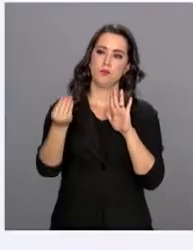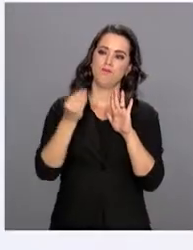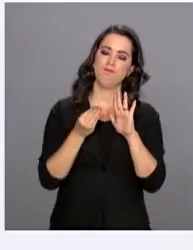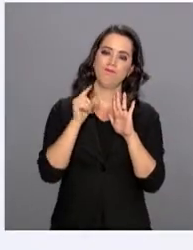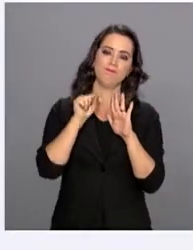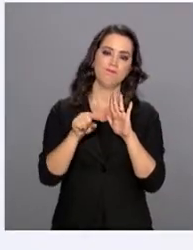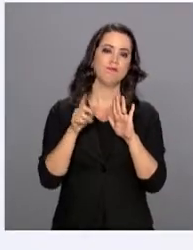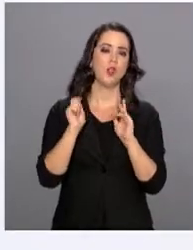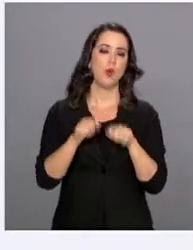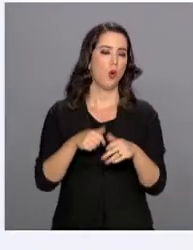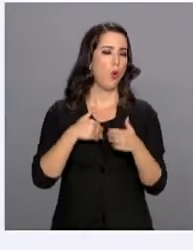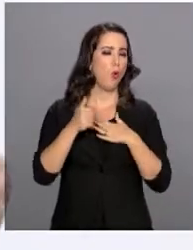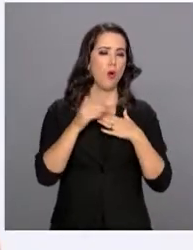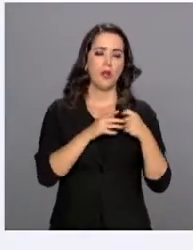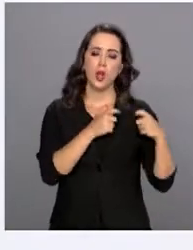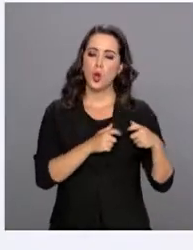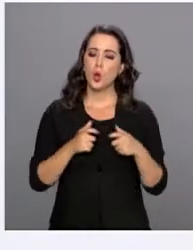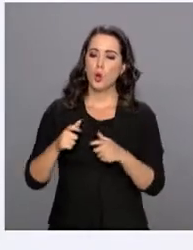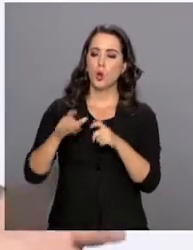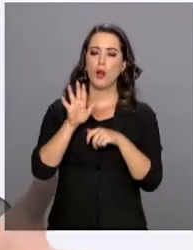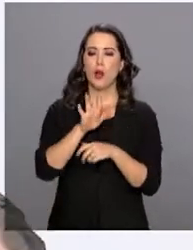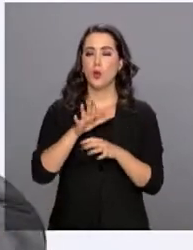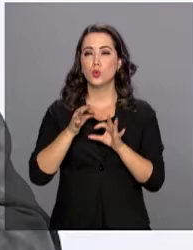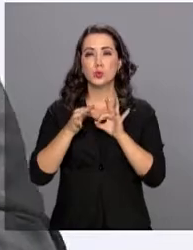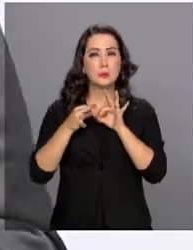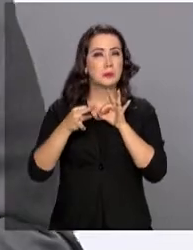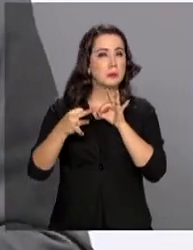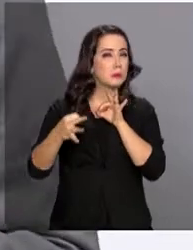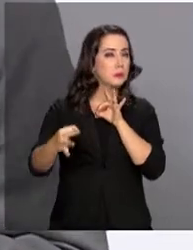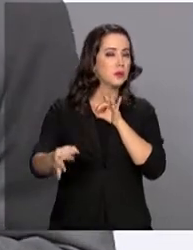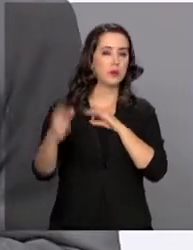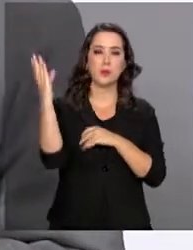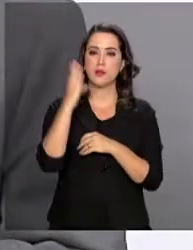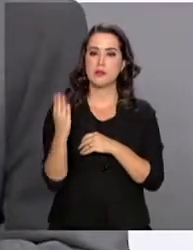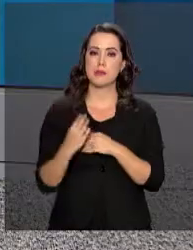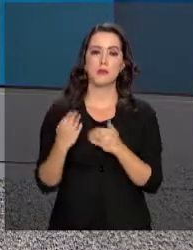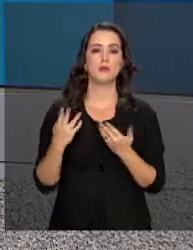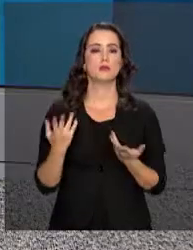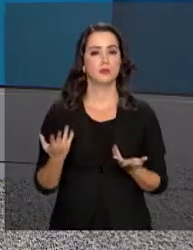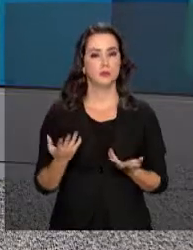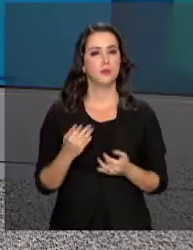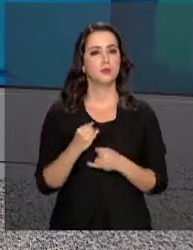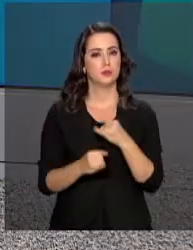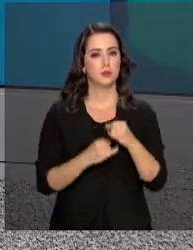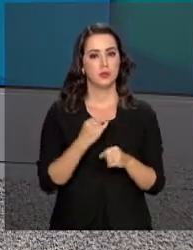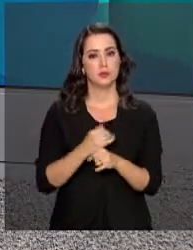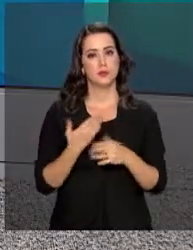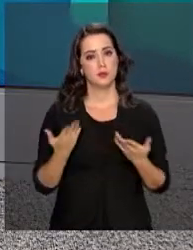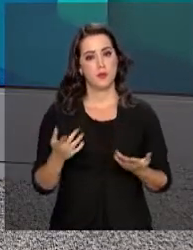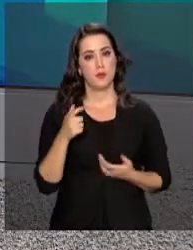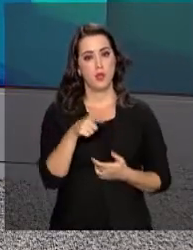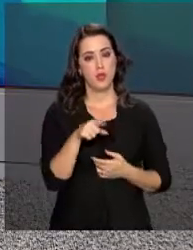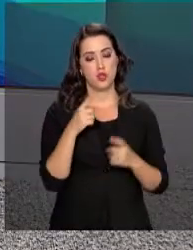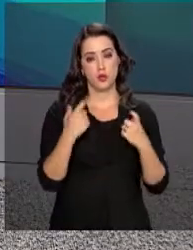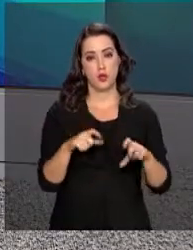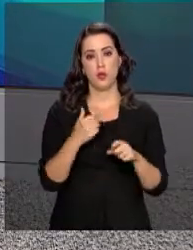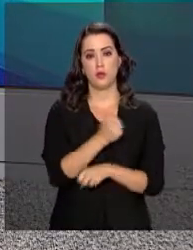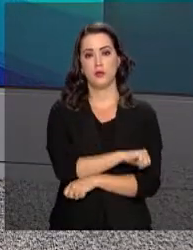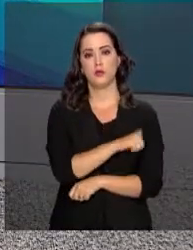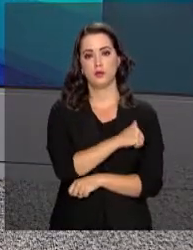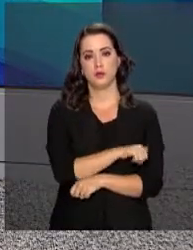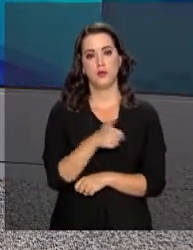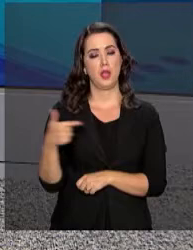levar qualquer canto do país a qualquer localidade a banda larga este centro do rio de janeiro é